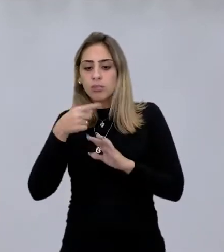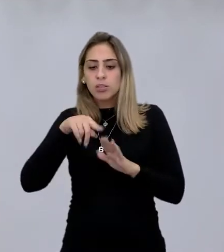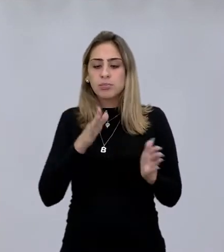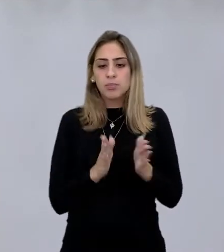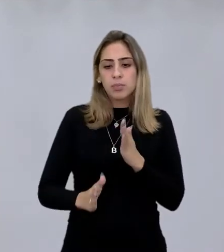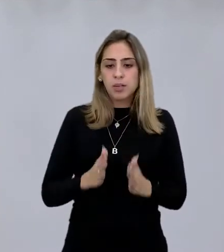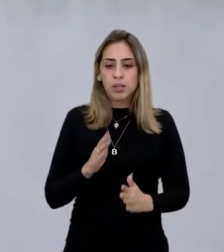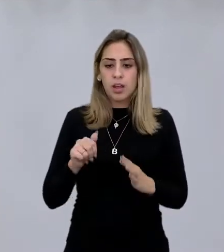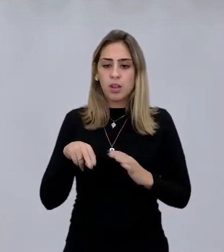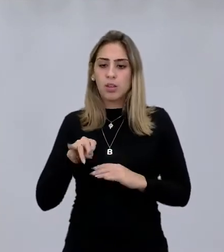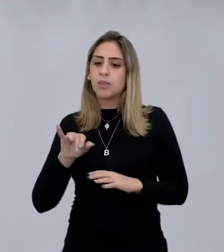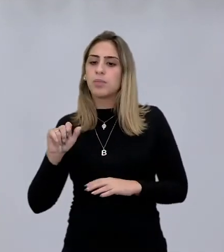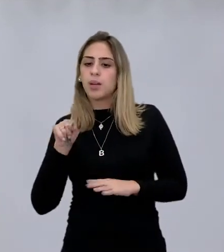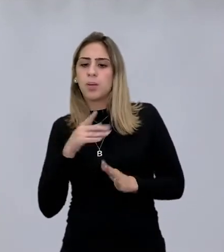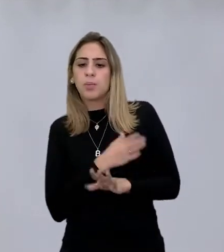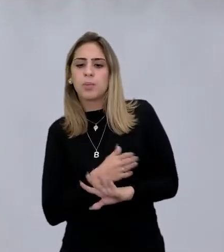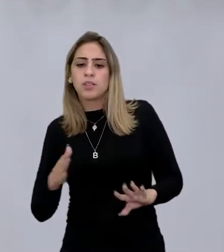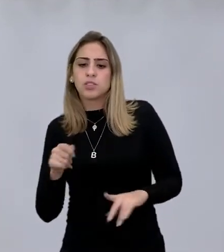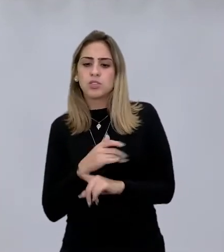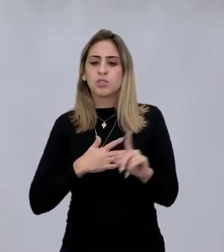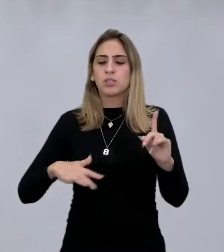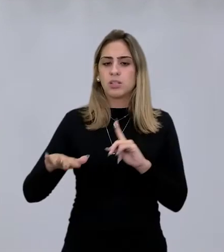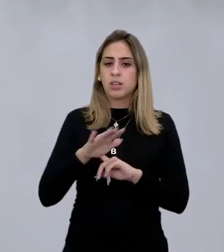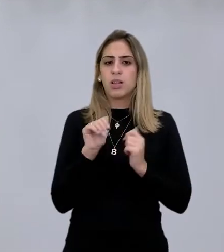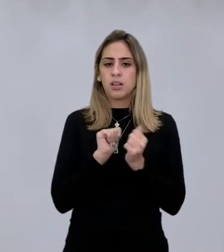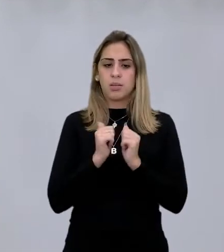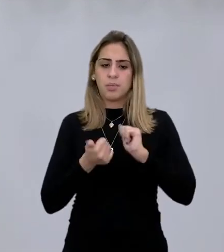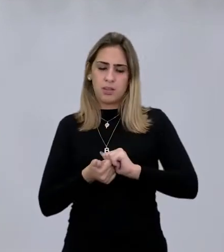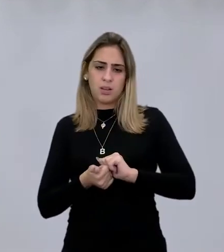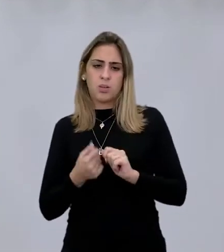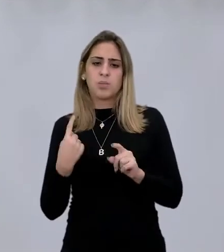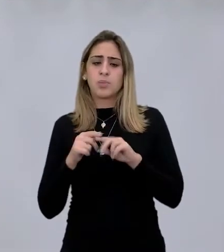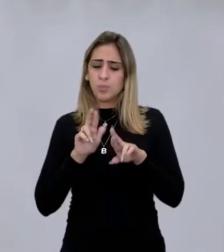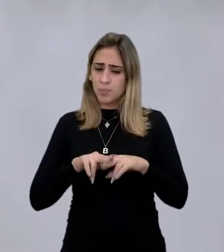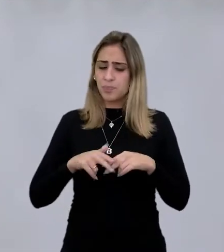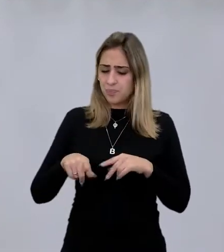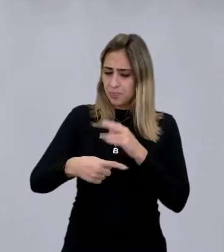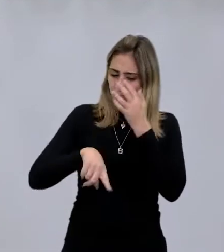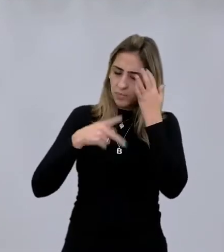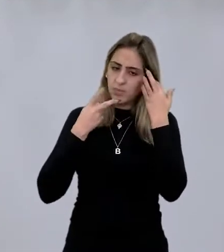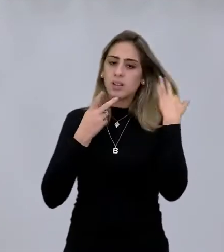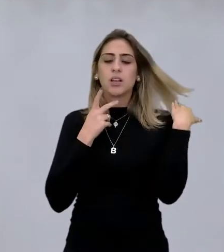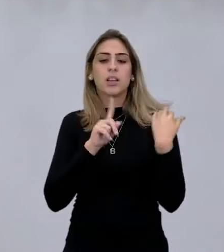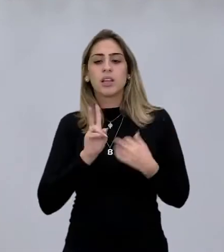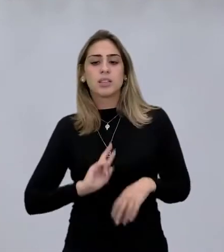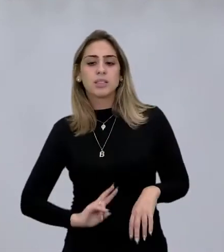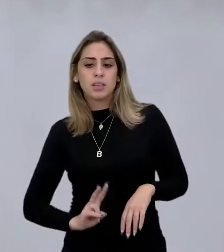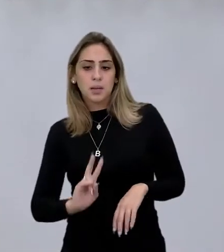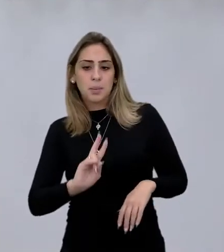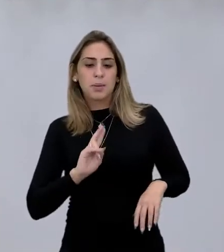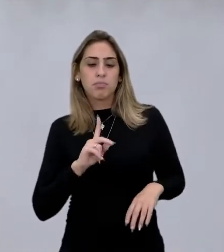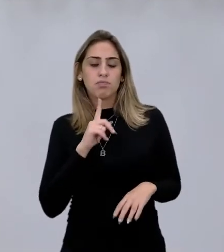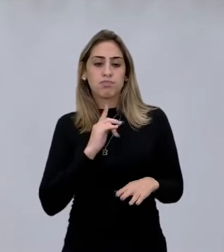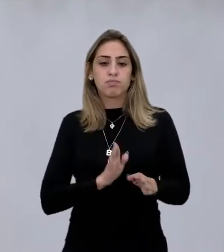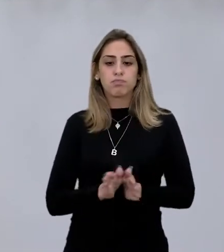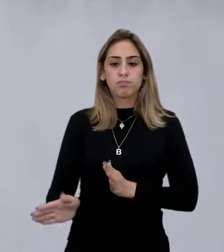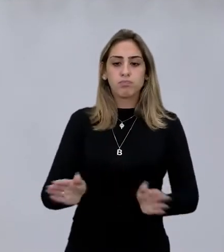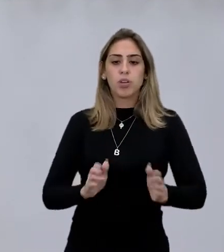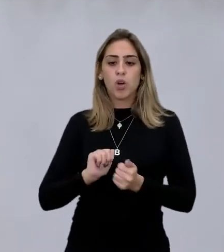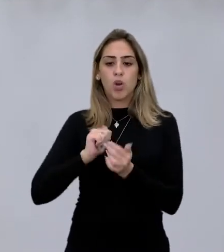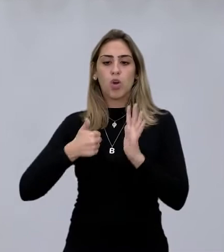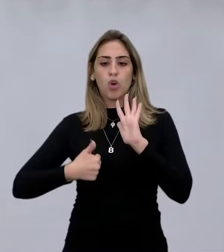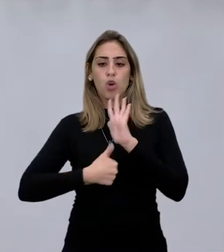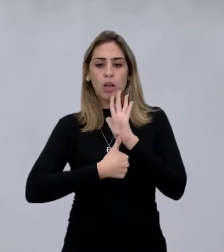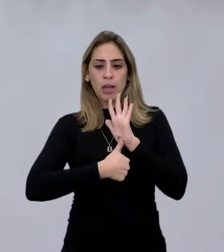períodos de anomia porque ele é um processo da sociedade se adaptando. E por isso ele fala que nem sempre o desvio e o